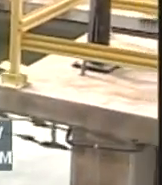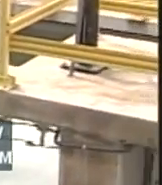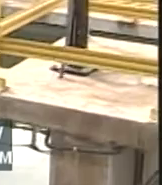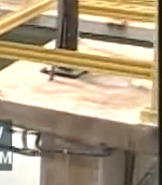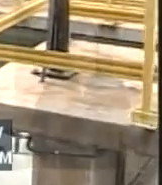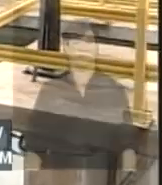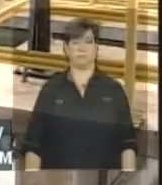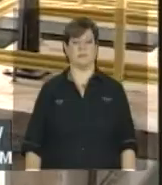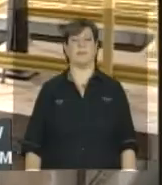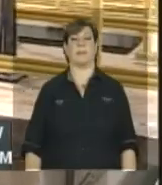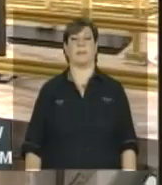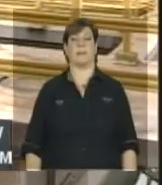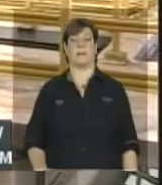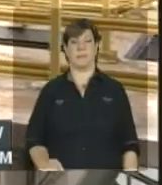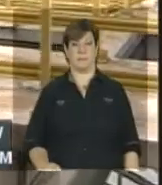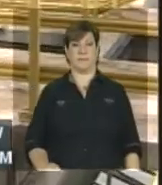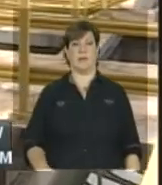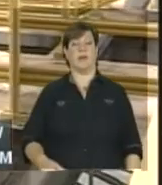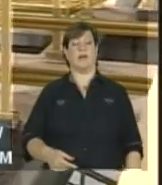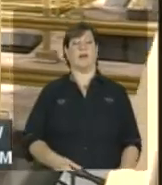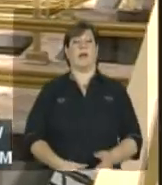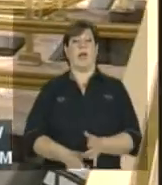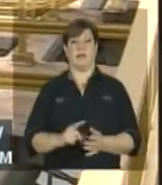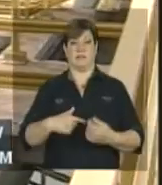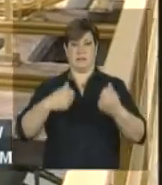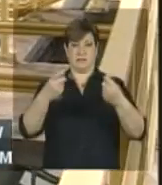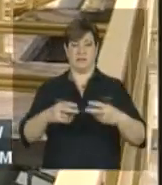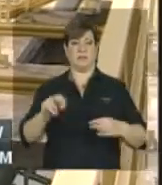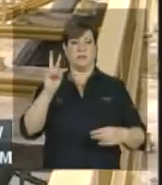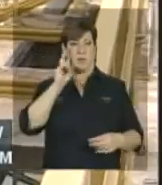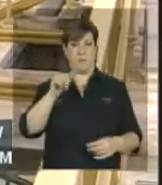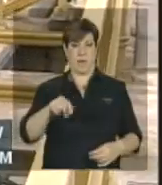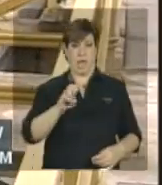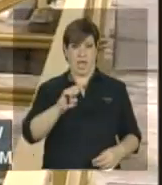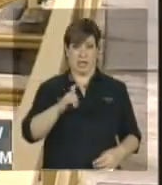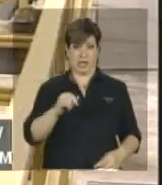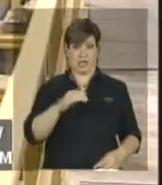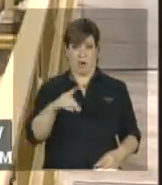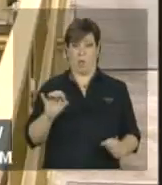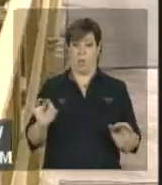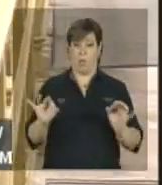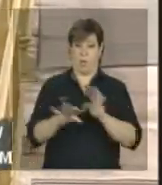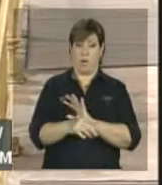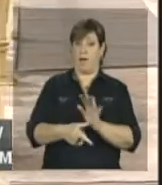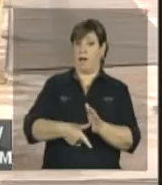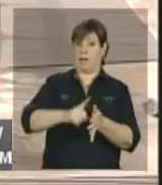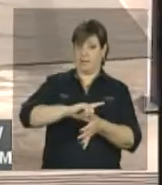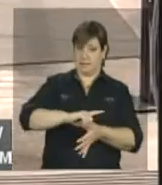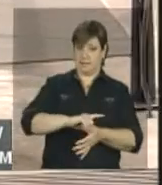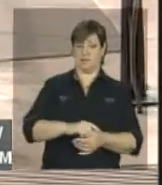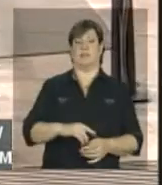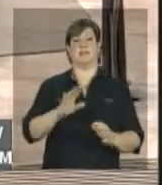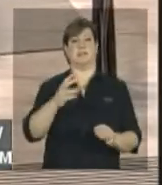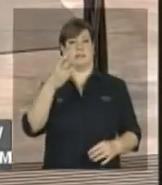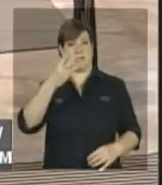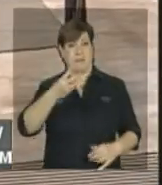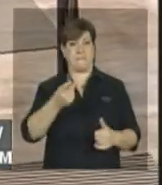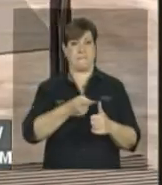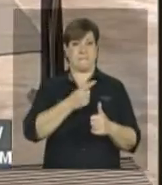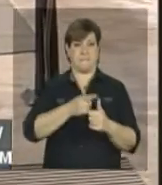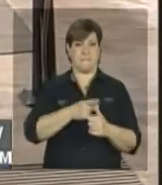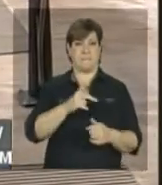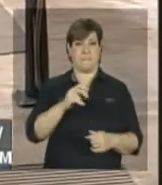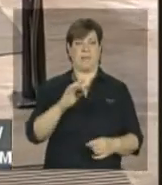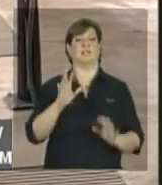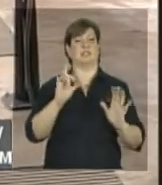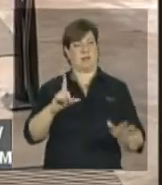Bom, eu dizia que antes mesmo do eixão estar concluído, as três primeiras partes já estão em